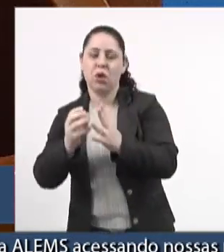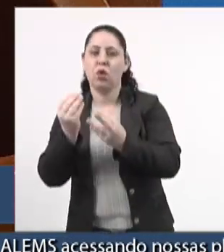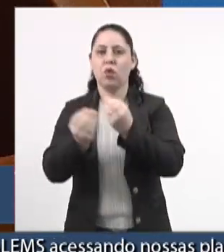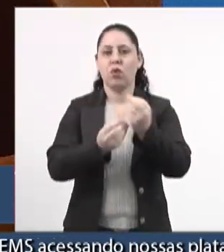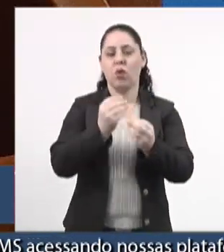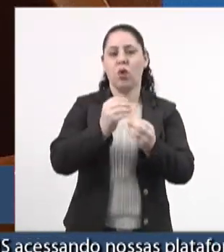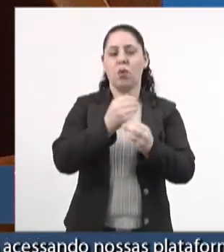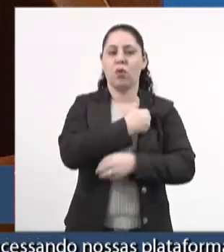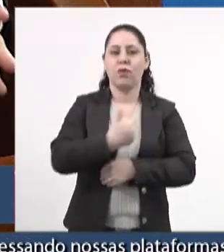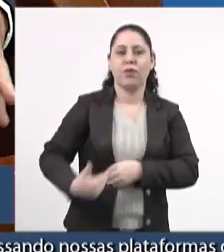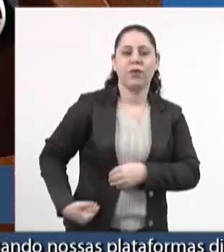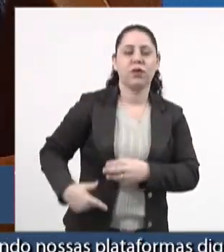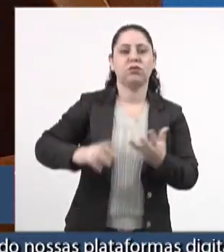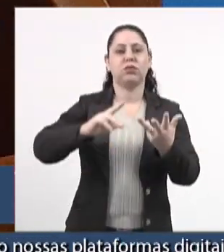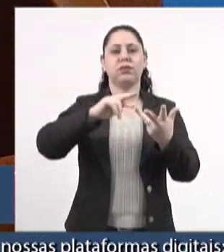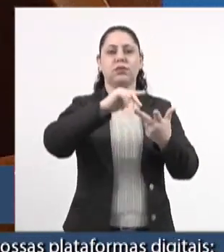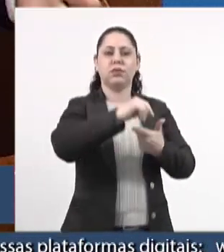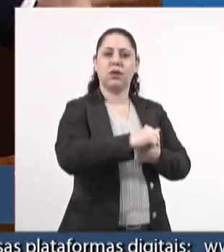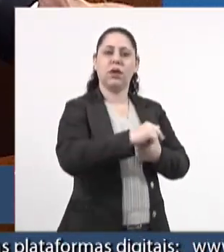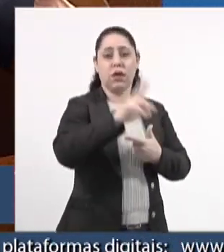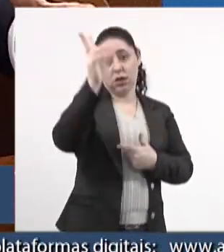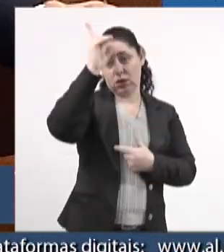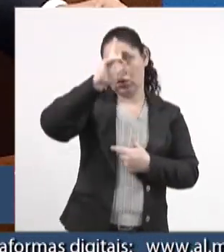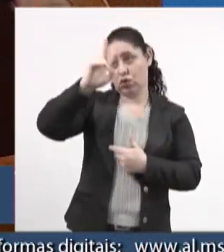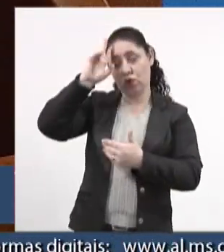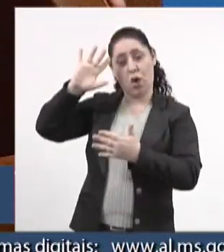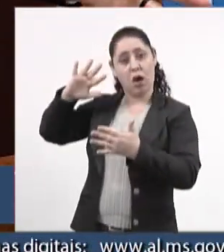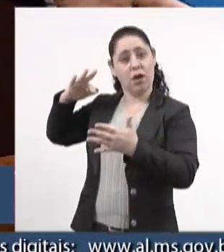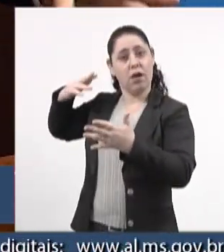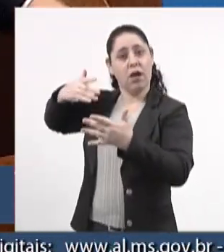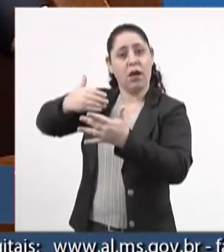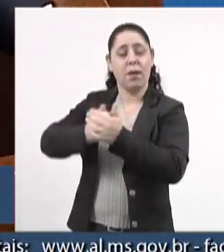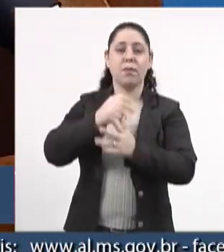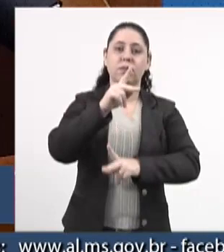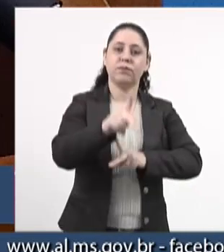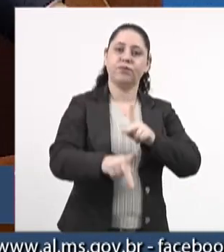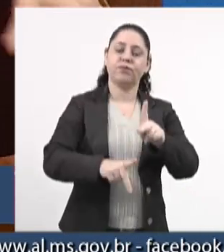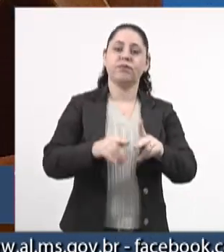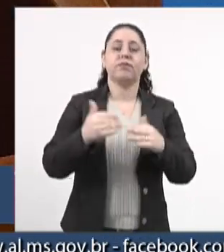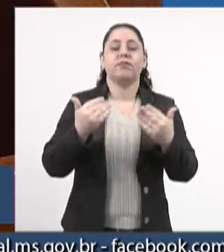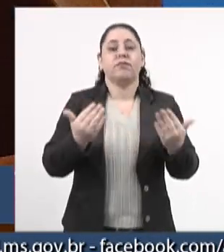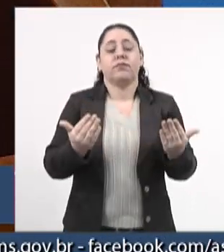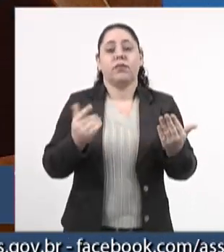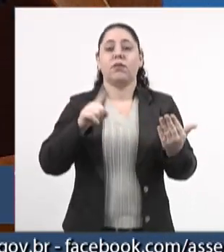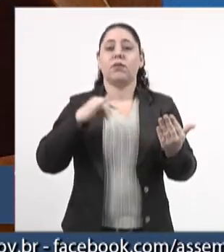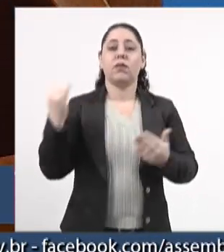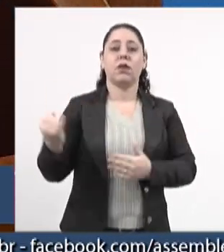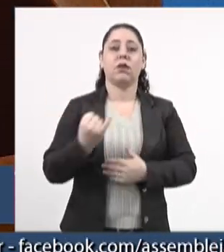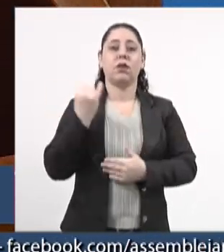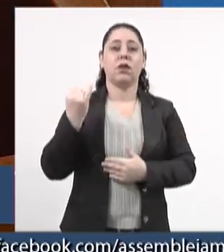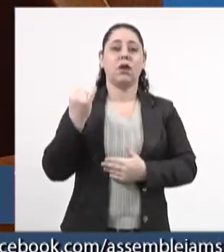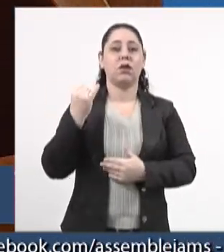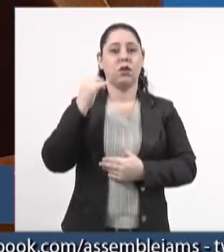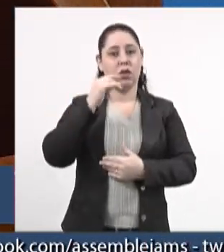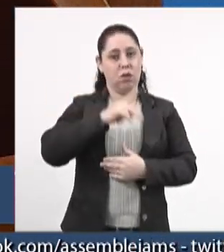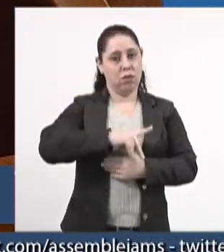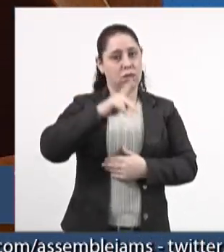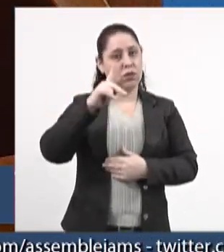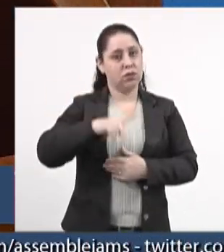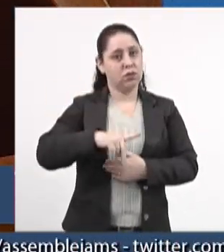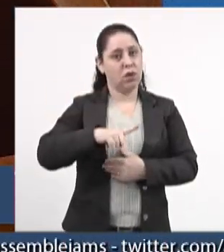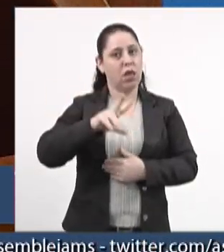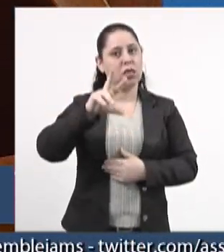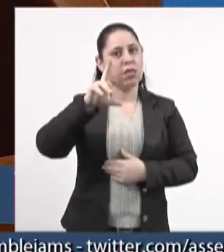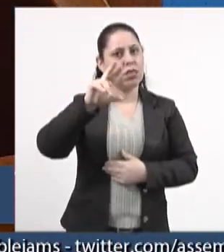formas de governo, sobre a história, né, dos povos. E é importante que o professor, claro,